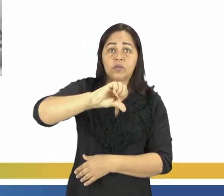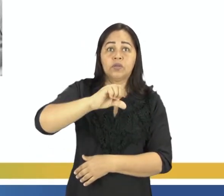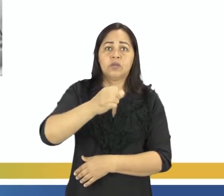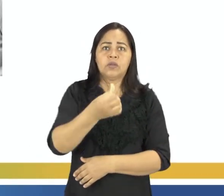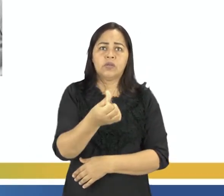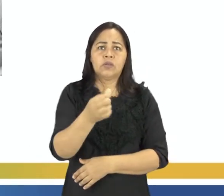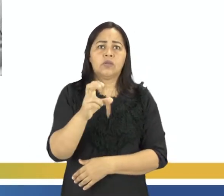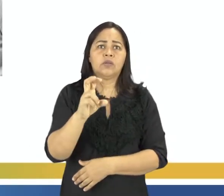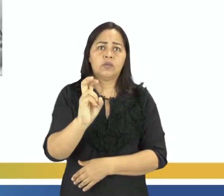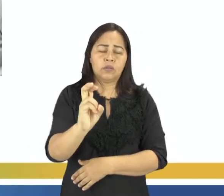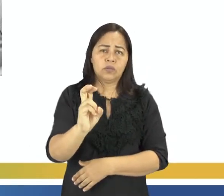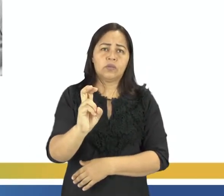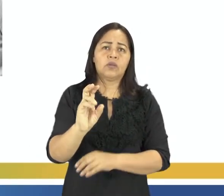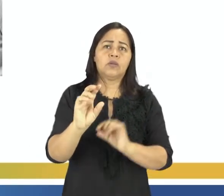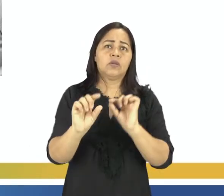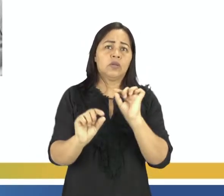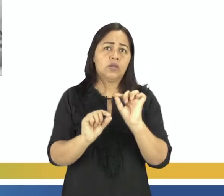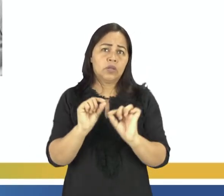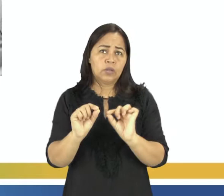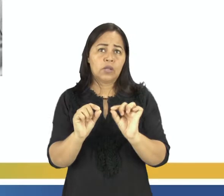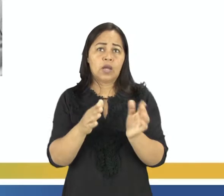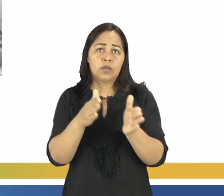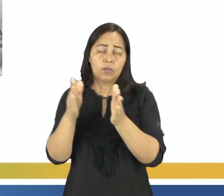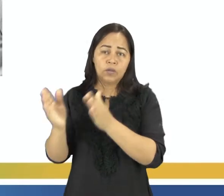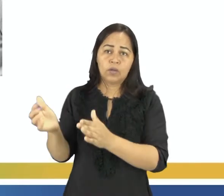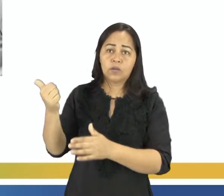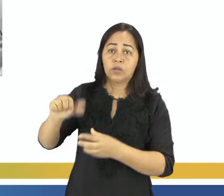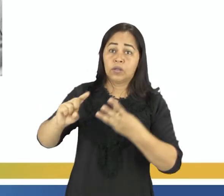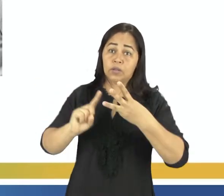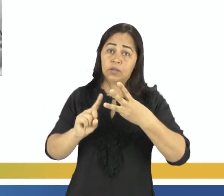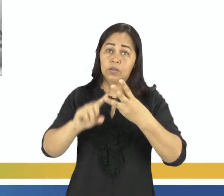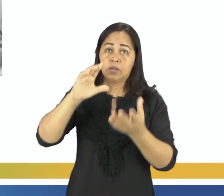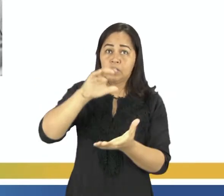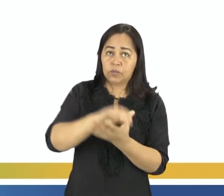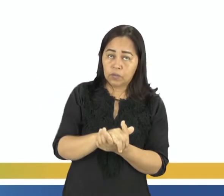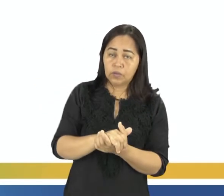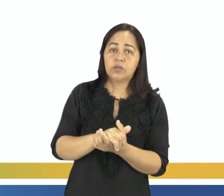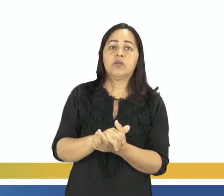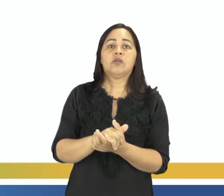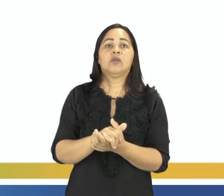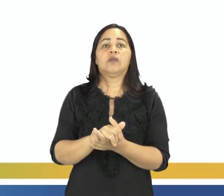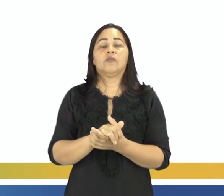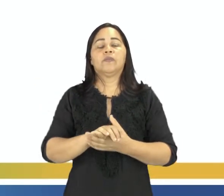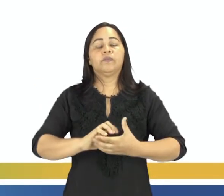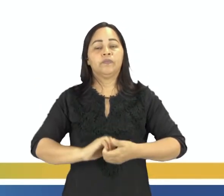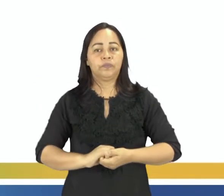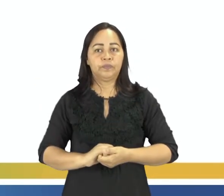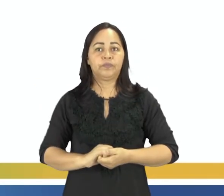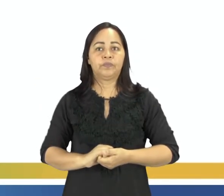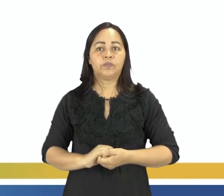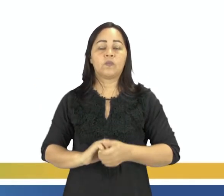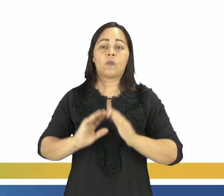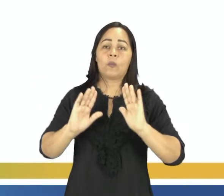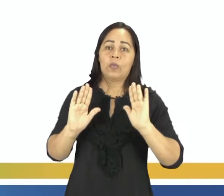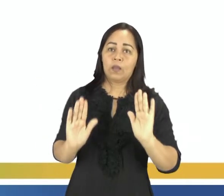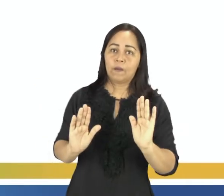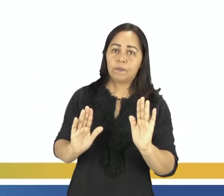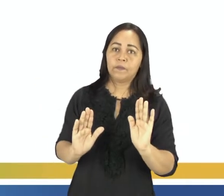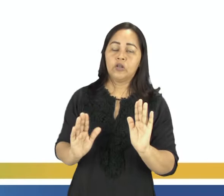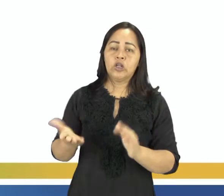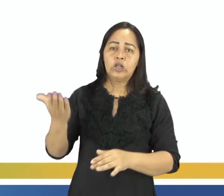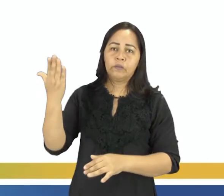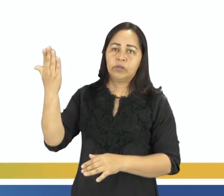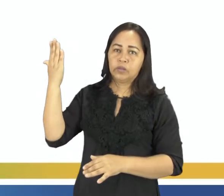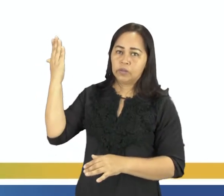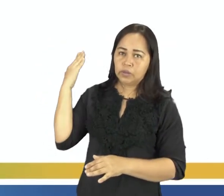Maltidi Urrutia, de 1966 a 1973. Bom, o passado de Neruda também é um